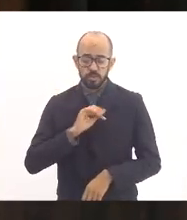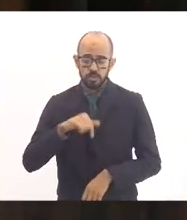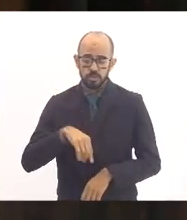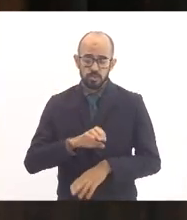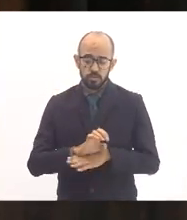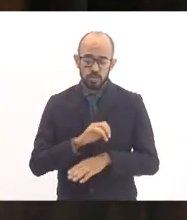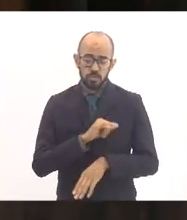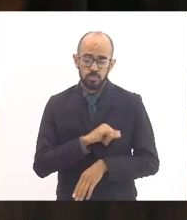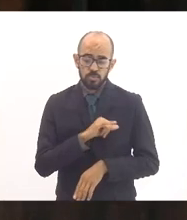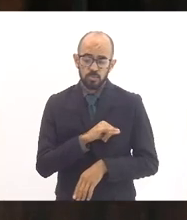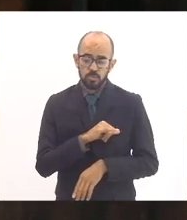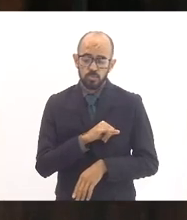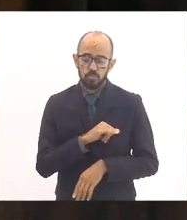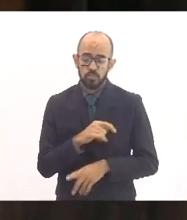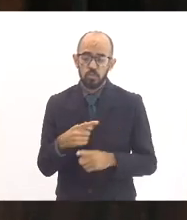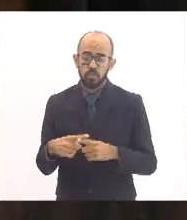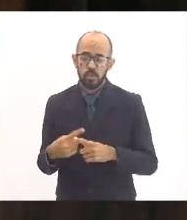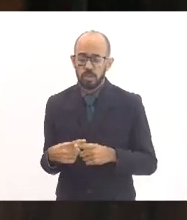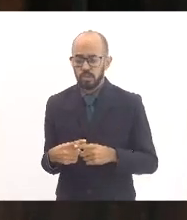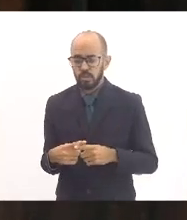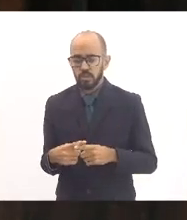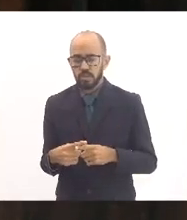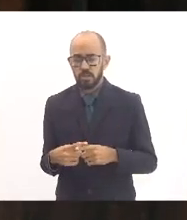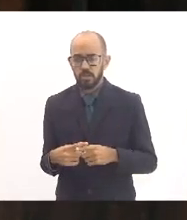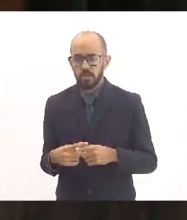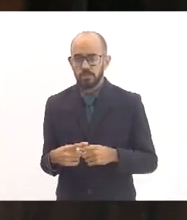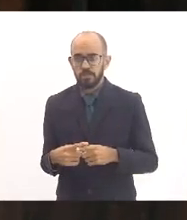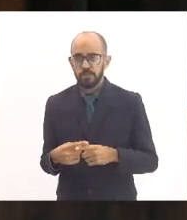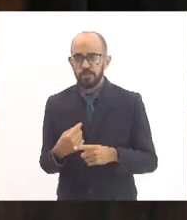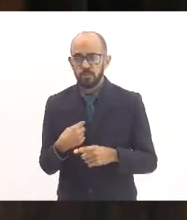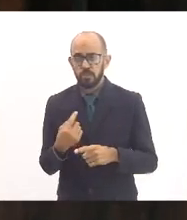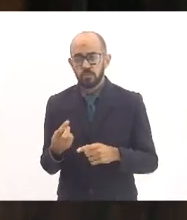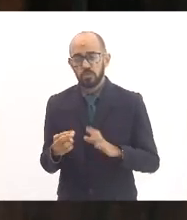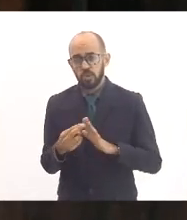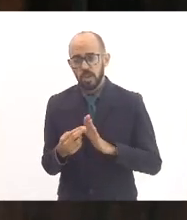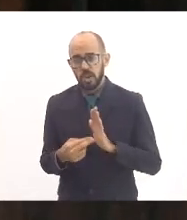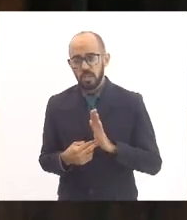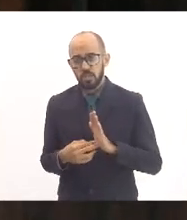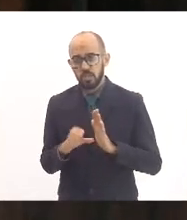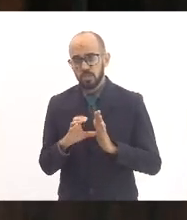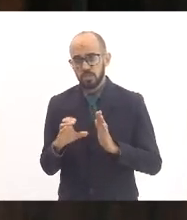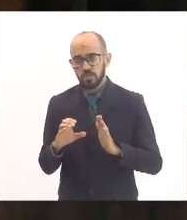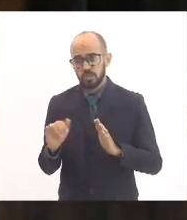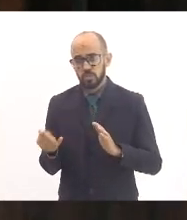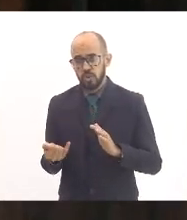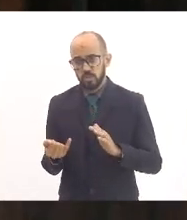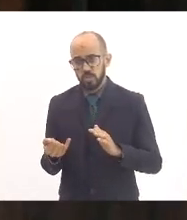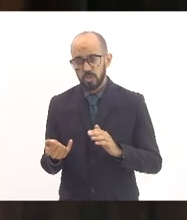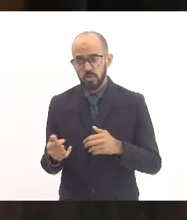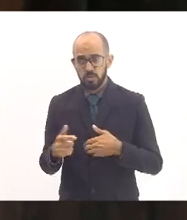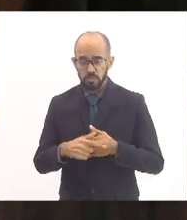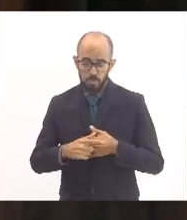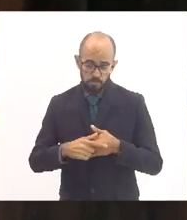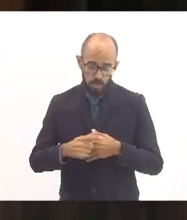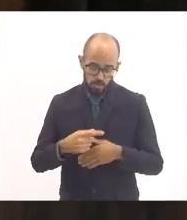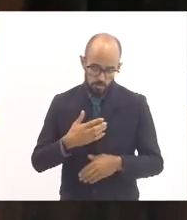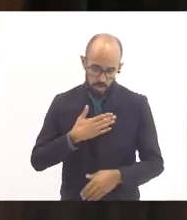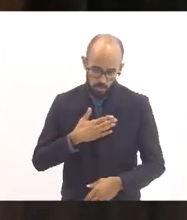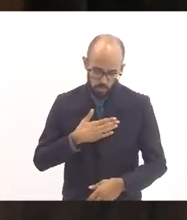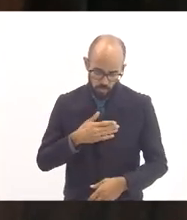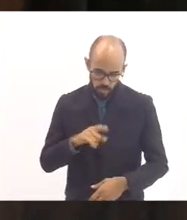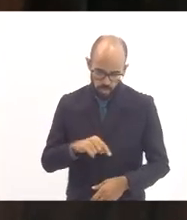Janeiro porque lhe digo eu sou o relator na ccj o papel do relator na ccj